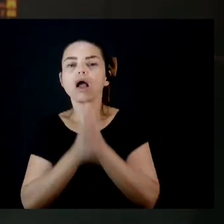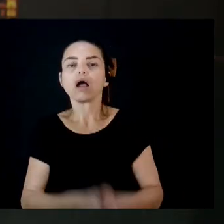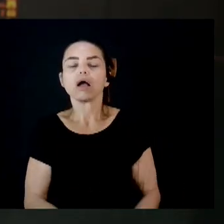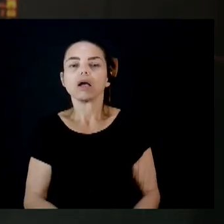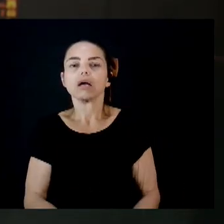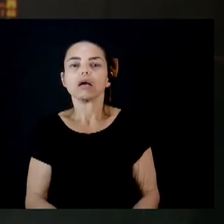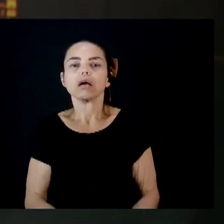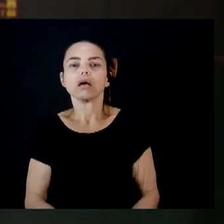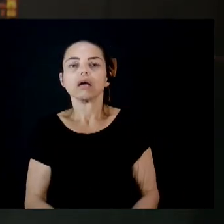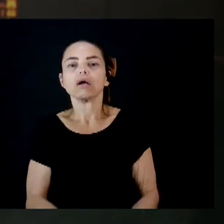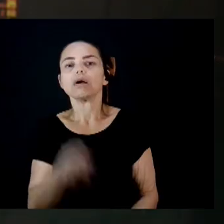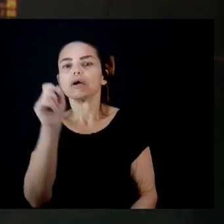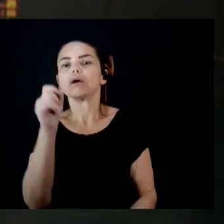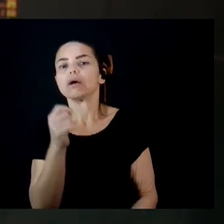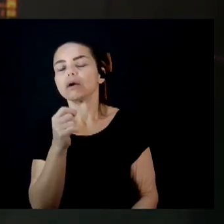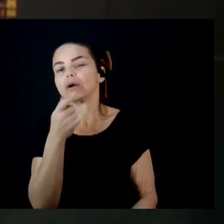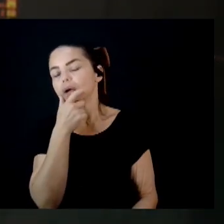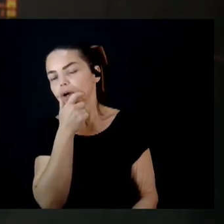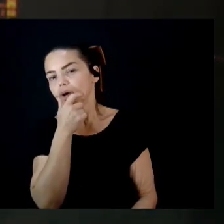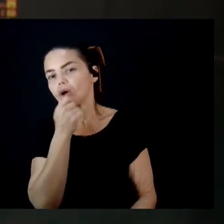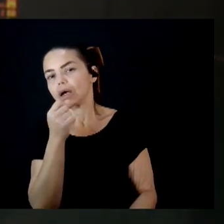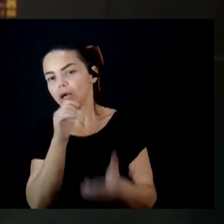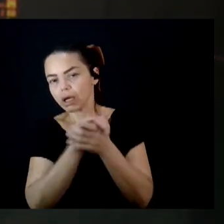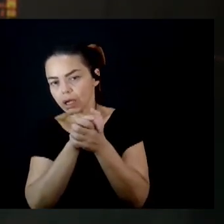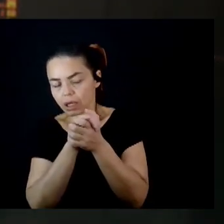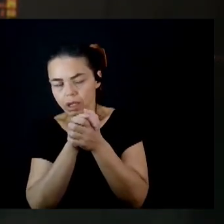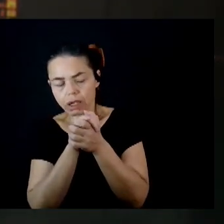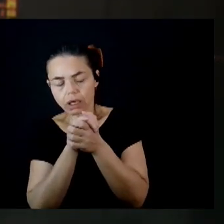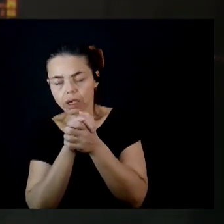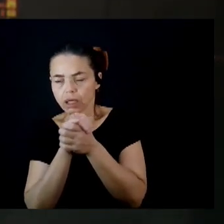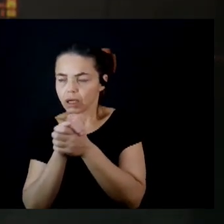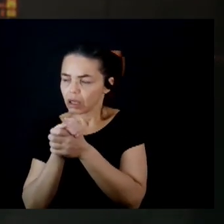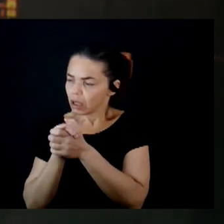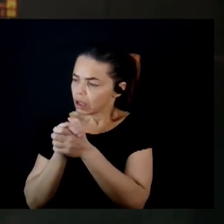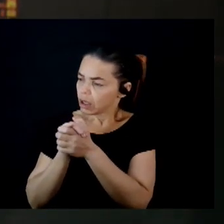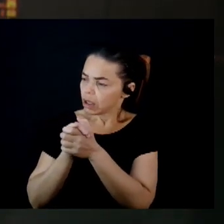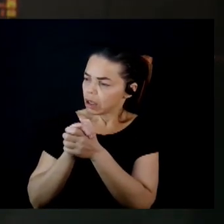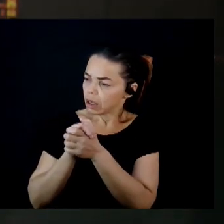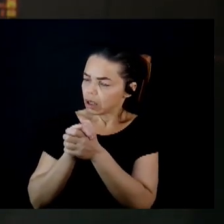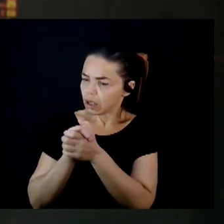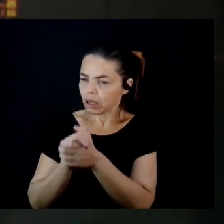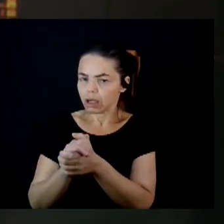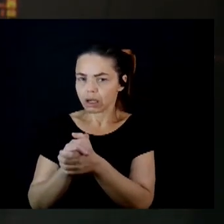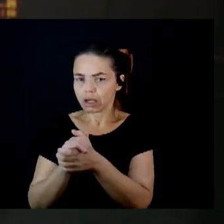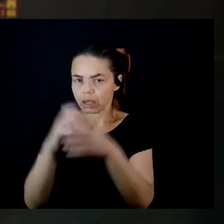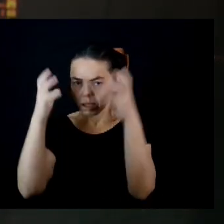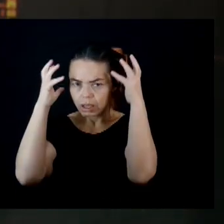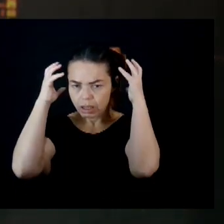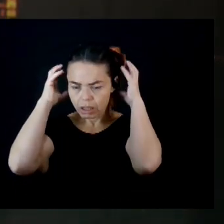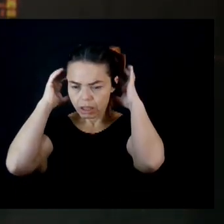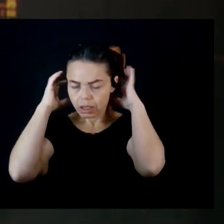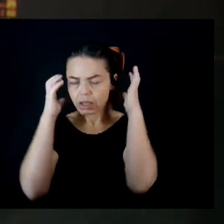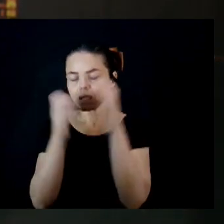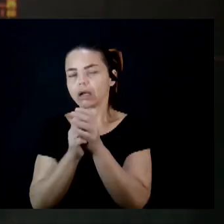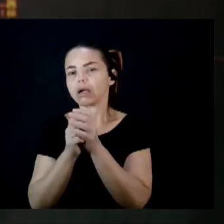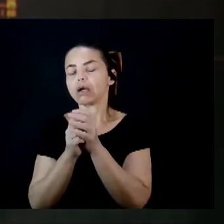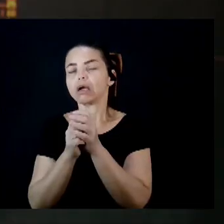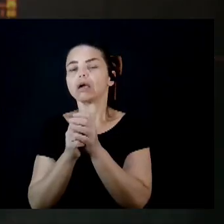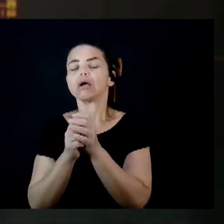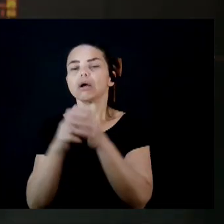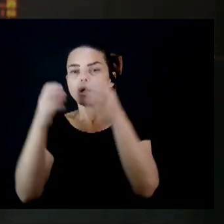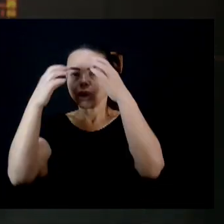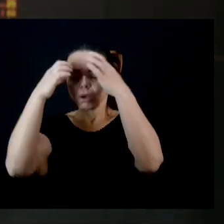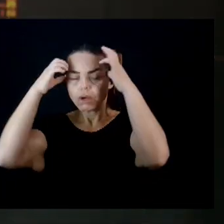aqui. E aí o marido começa a olhar uma touca, que é a touca de cetim, para manter o cabelo arrumado e tal.